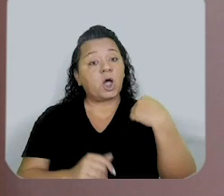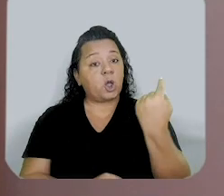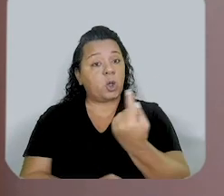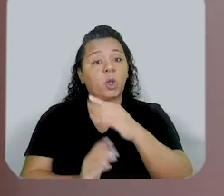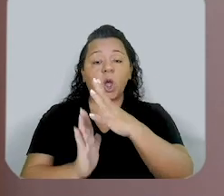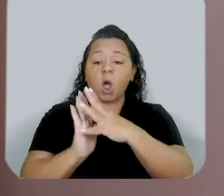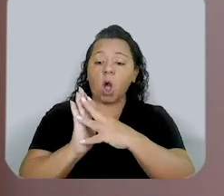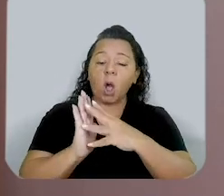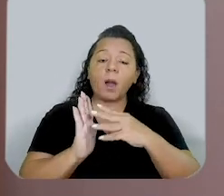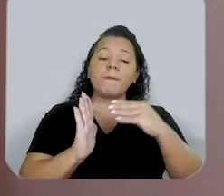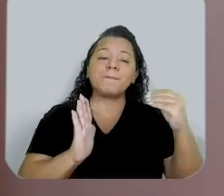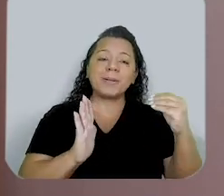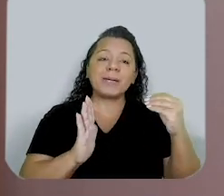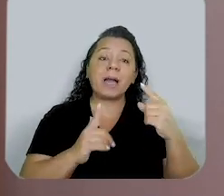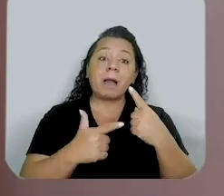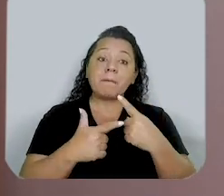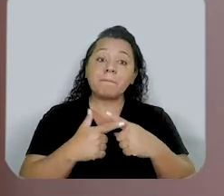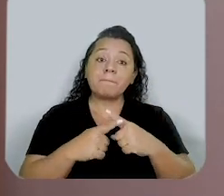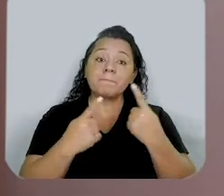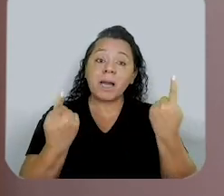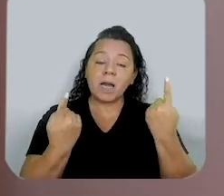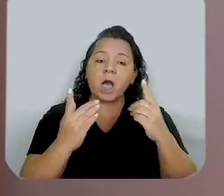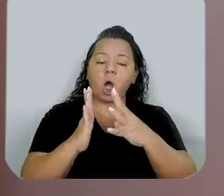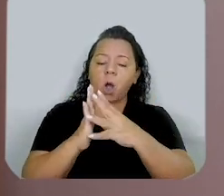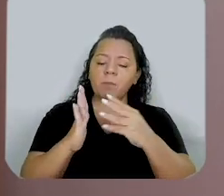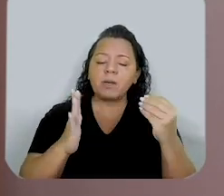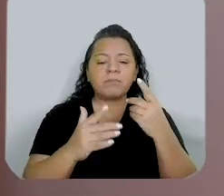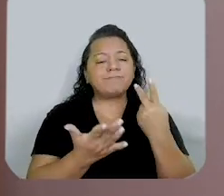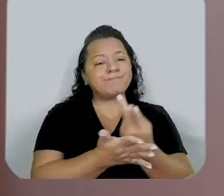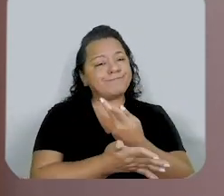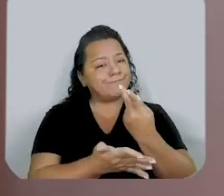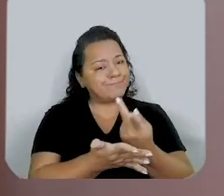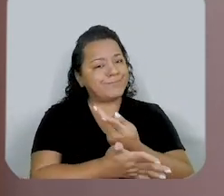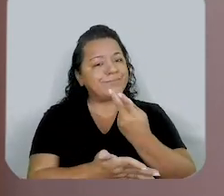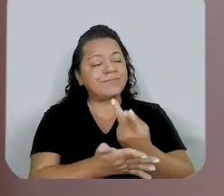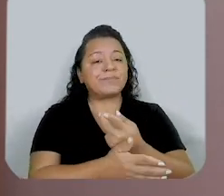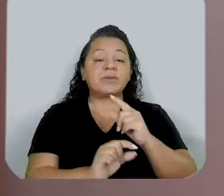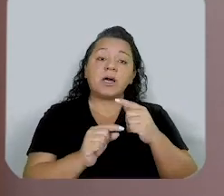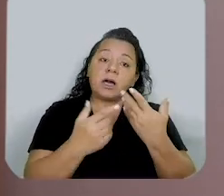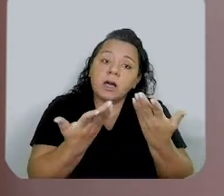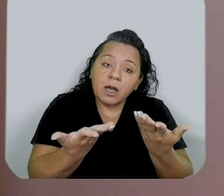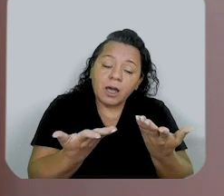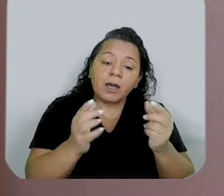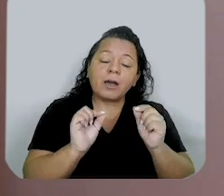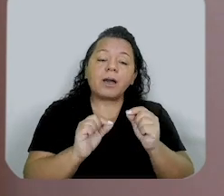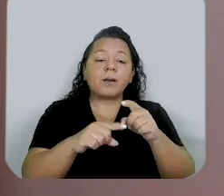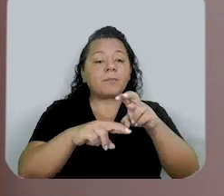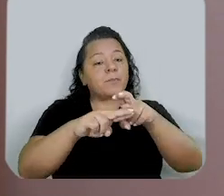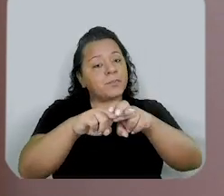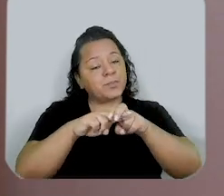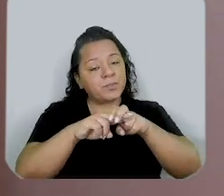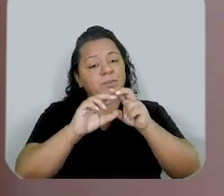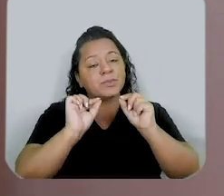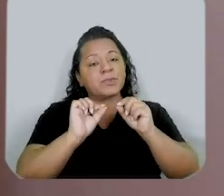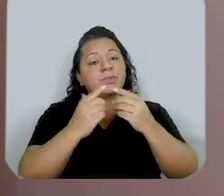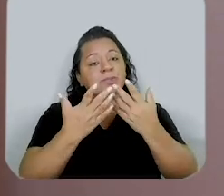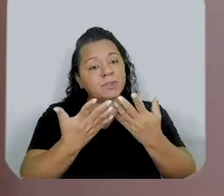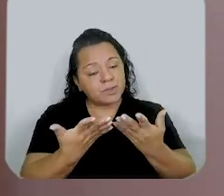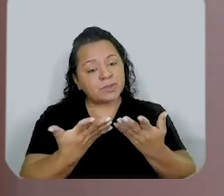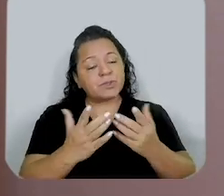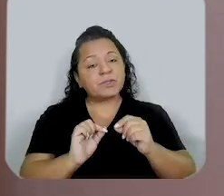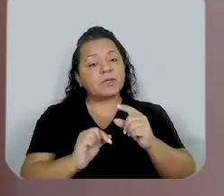essa razão de a gente andar enterrando esses rios, porque é o modelo de fora, né? Modelo europeu que chega em São